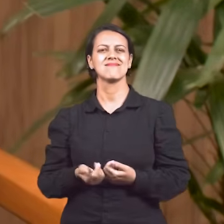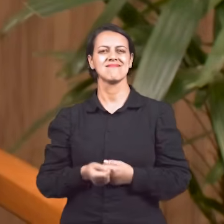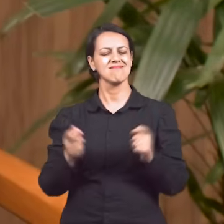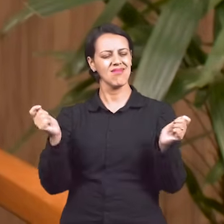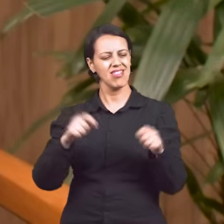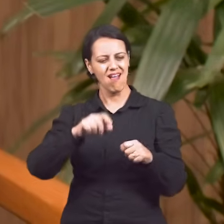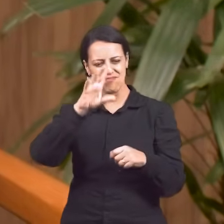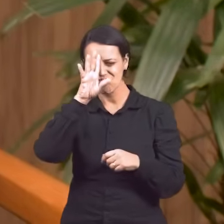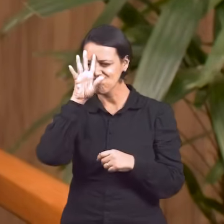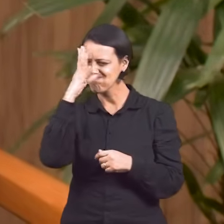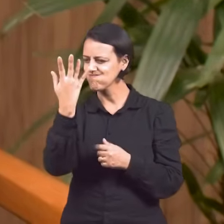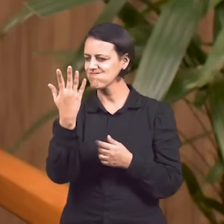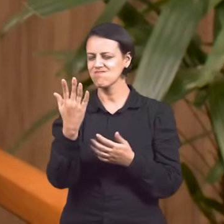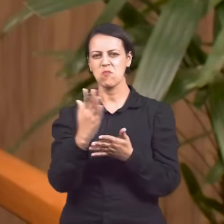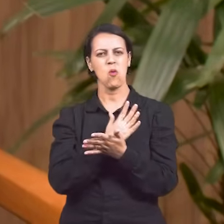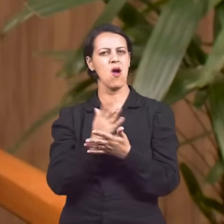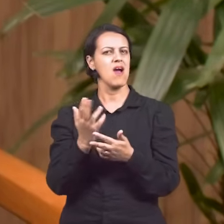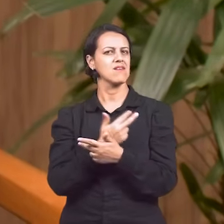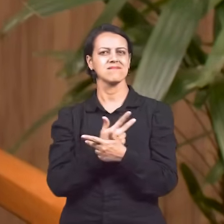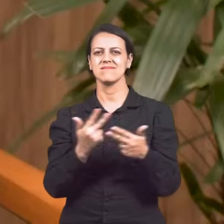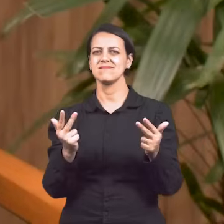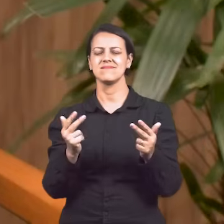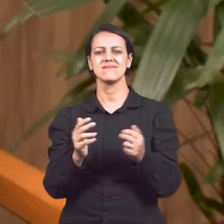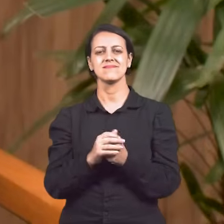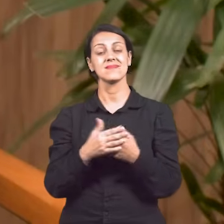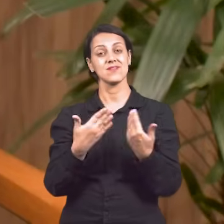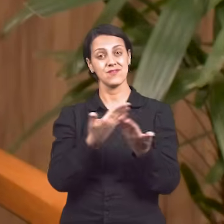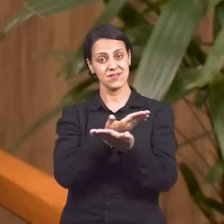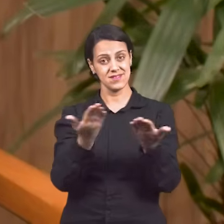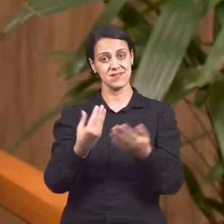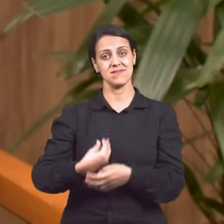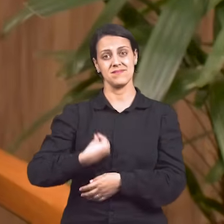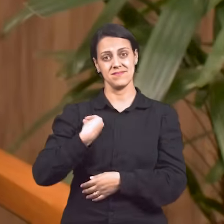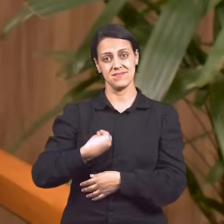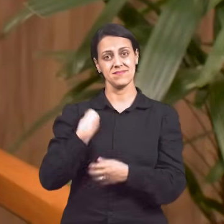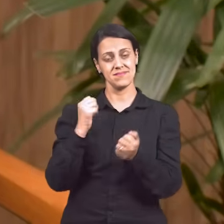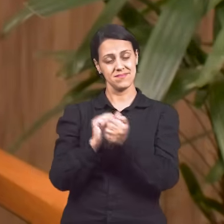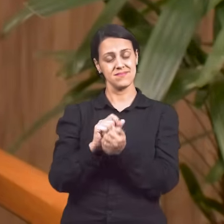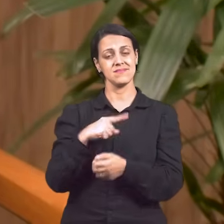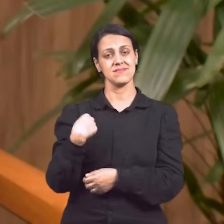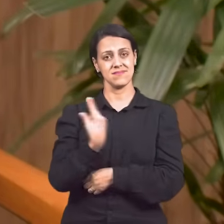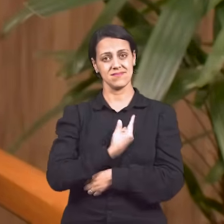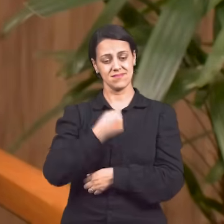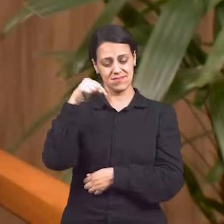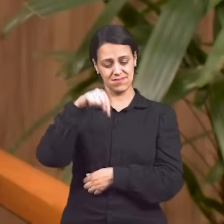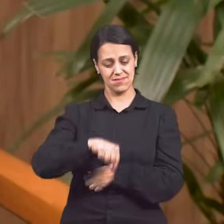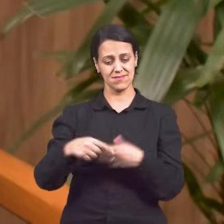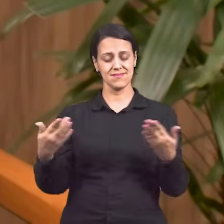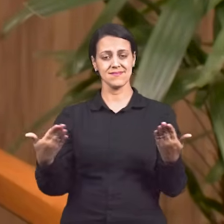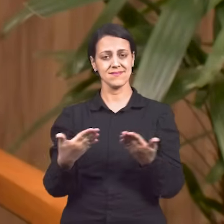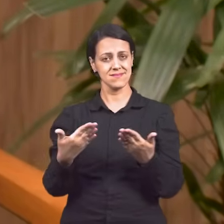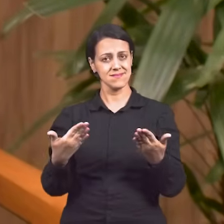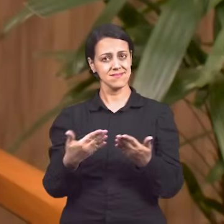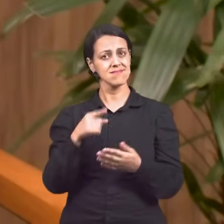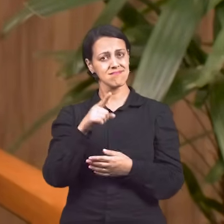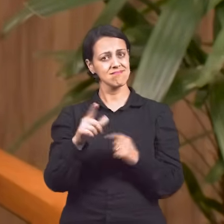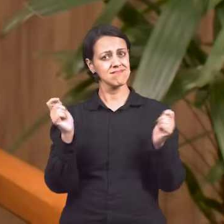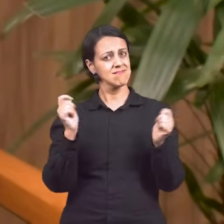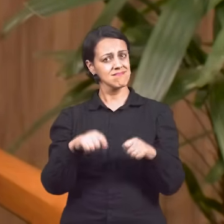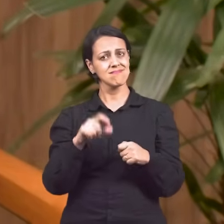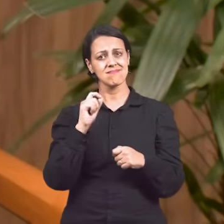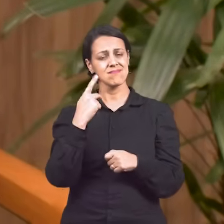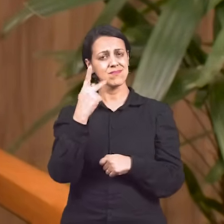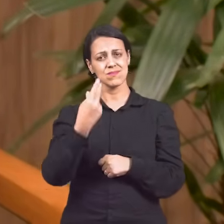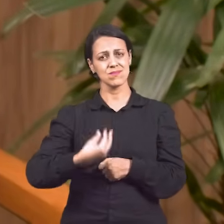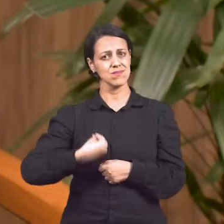foram aquele que pode abrir qualquer porta, aquele que pode resolver qualquer situação. Então,